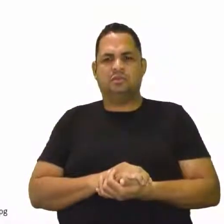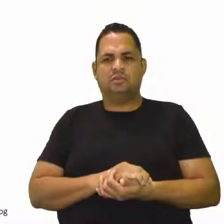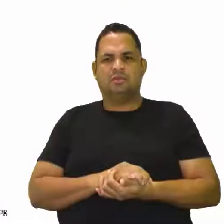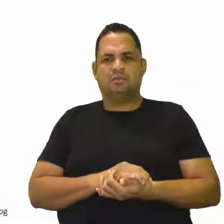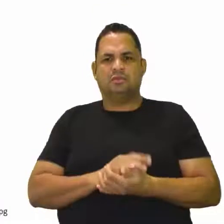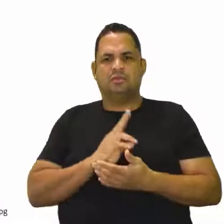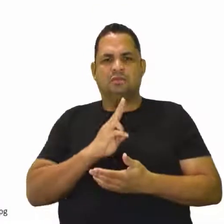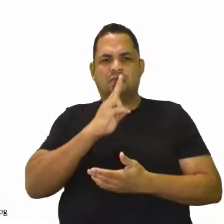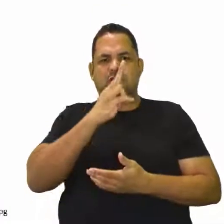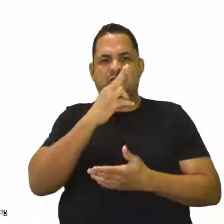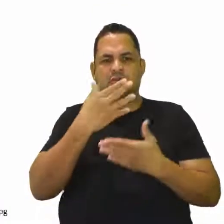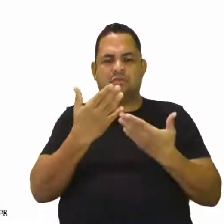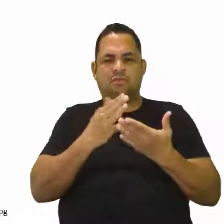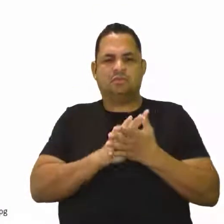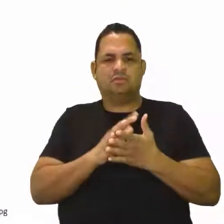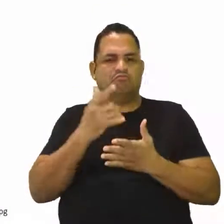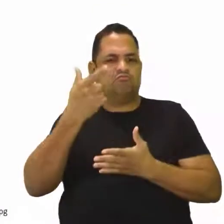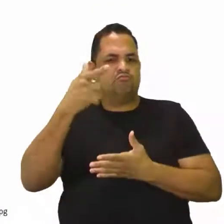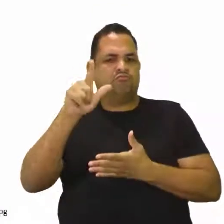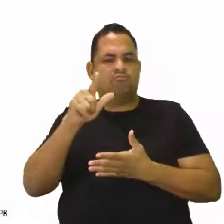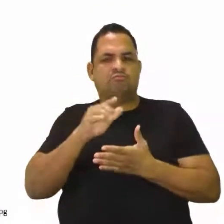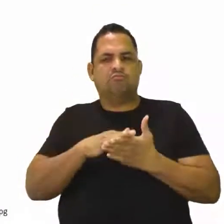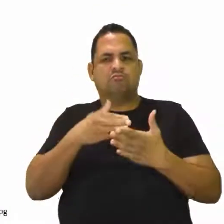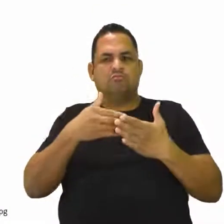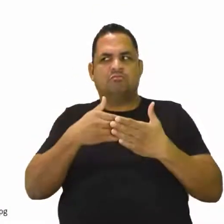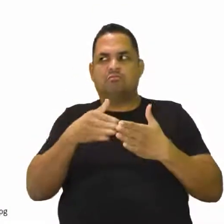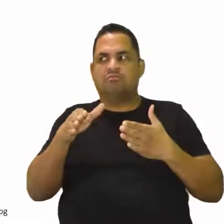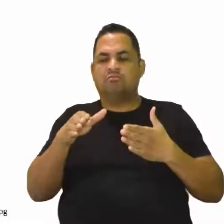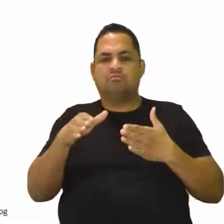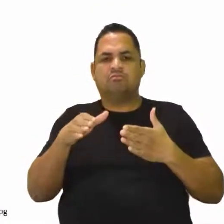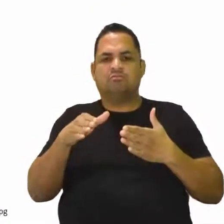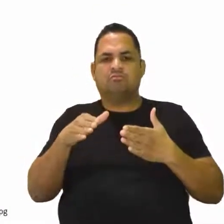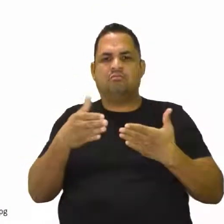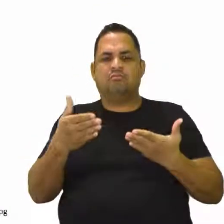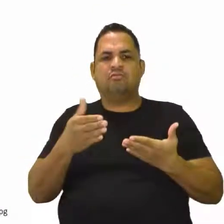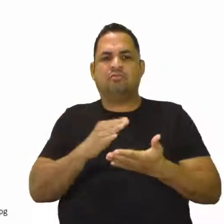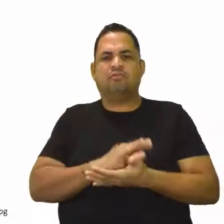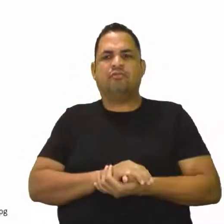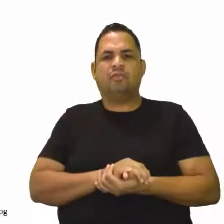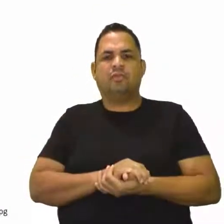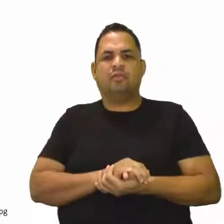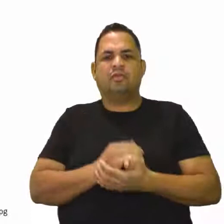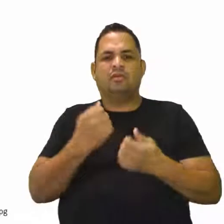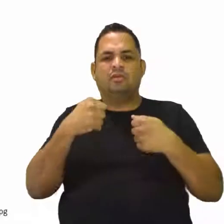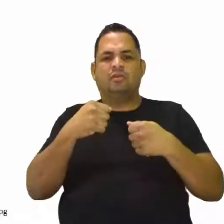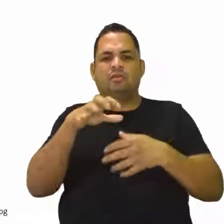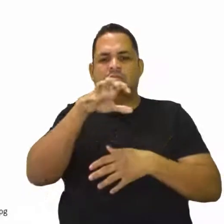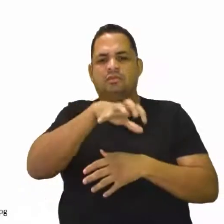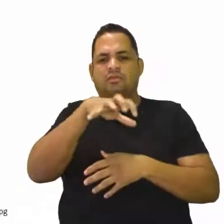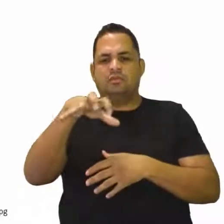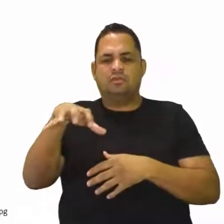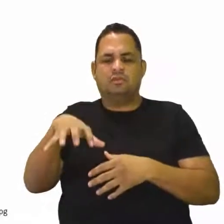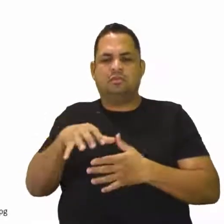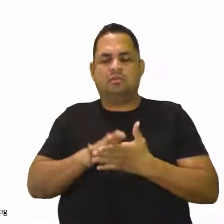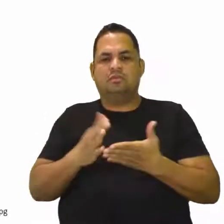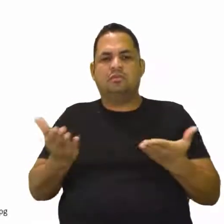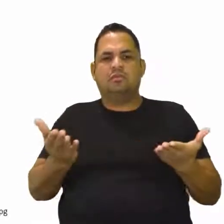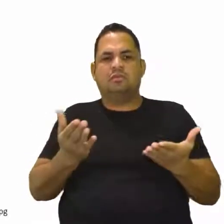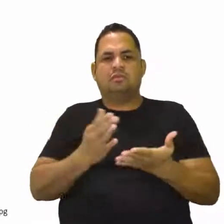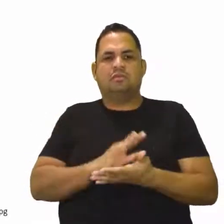Essas forças, então, elas não conseguem minar o poder local. E com